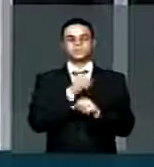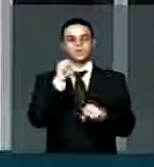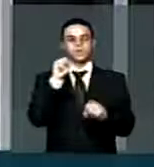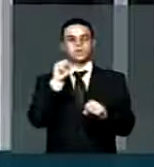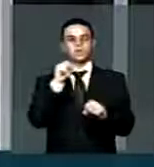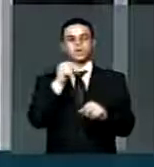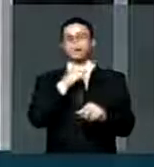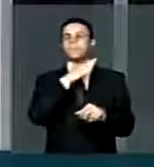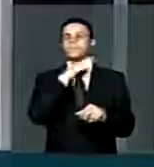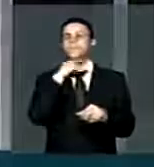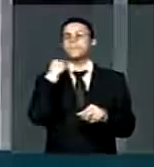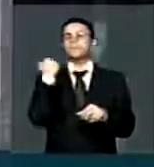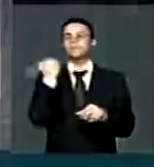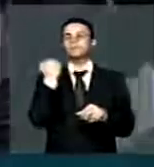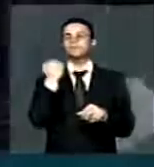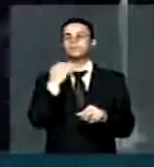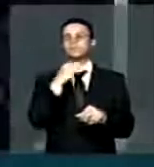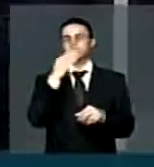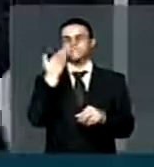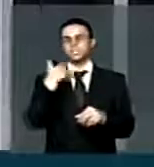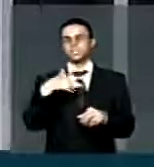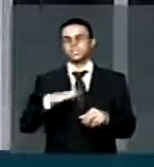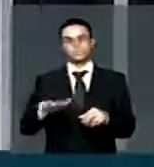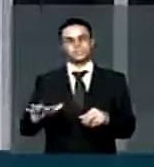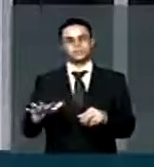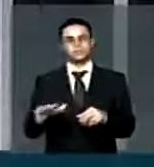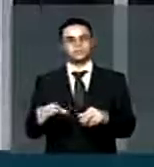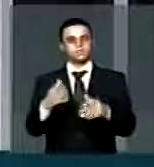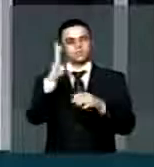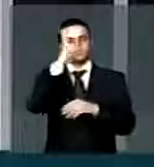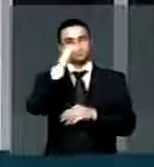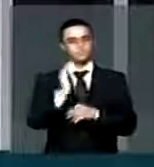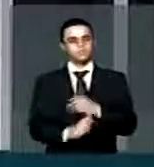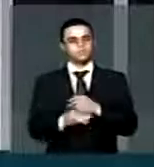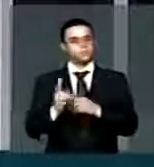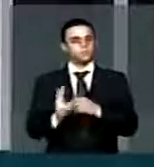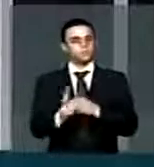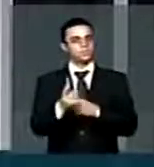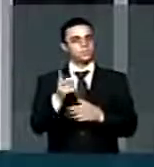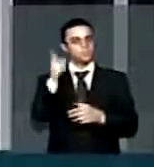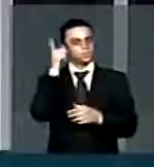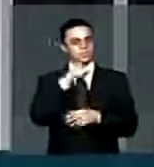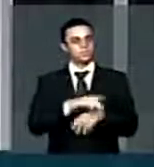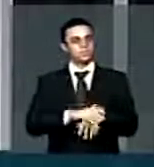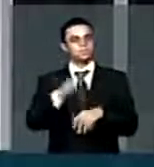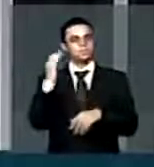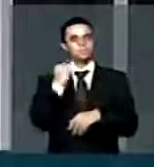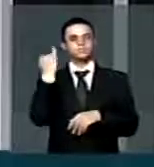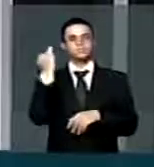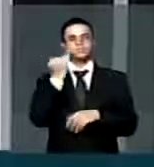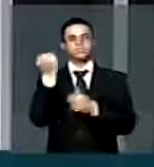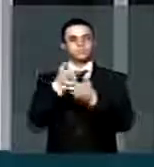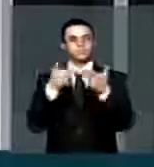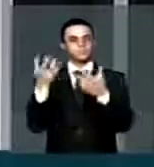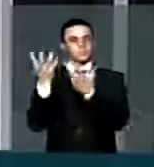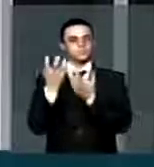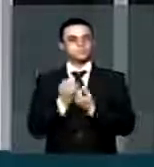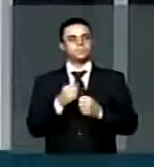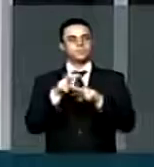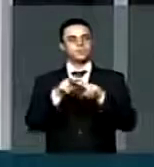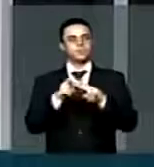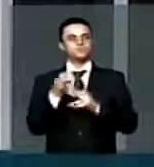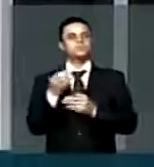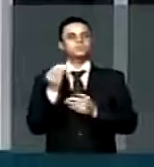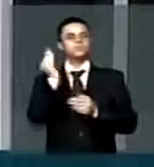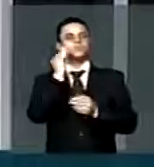Brasil está assumindo um papel cada vez mais importante em relação às ações de